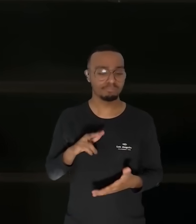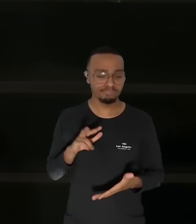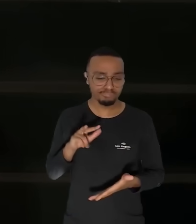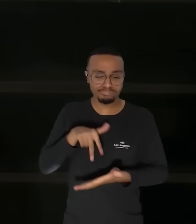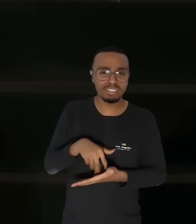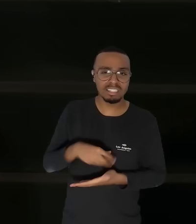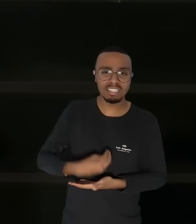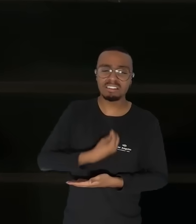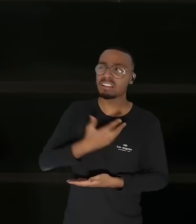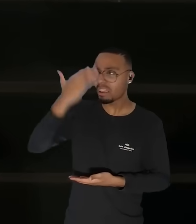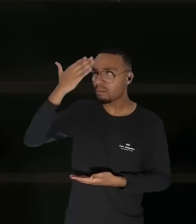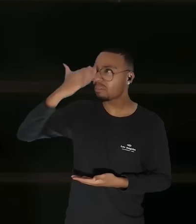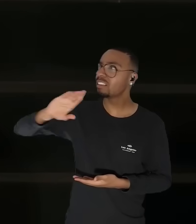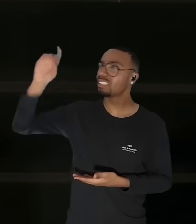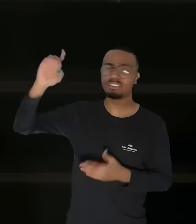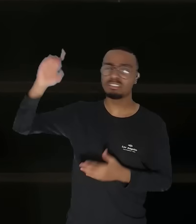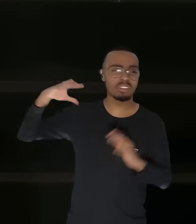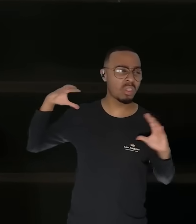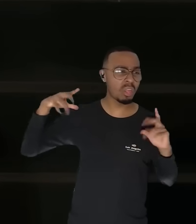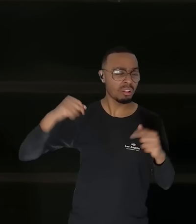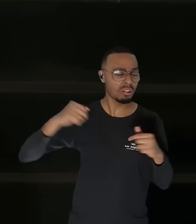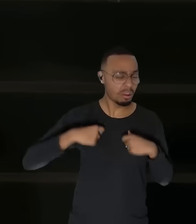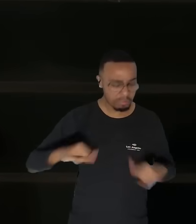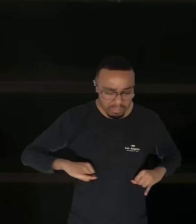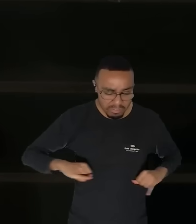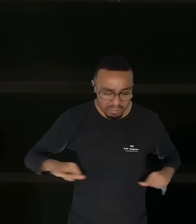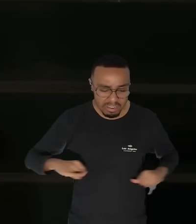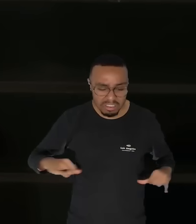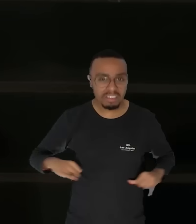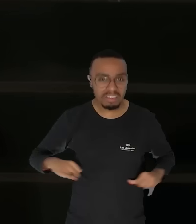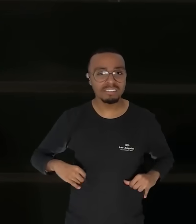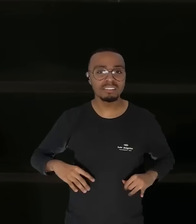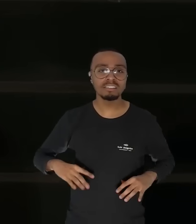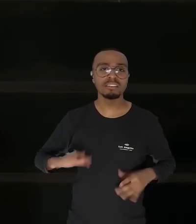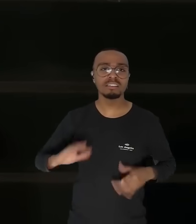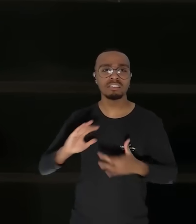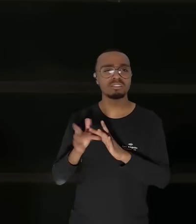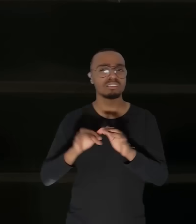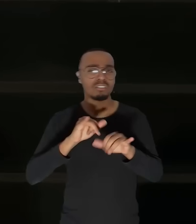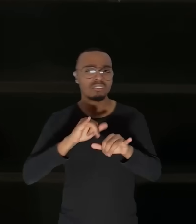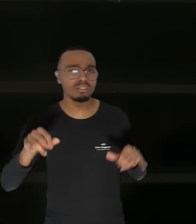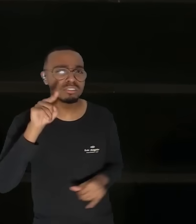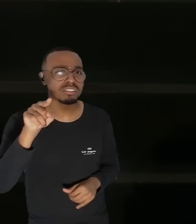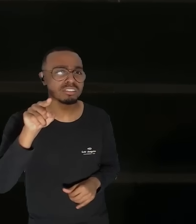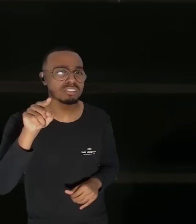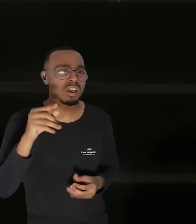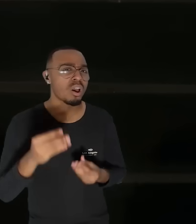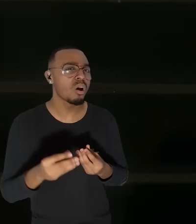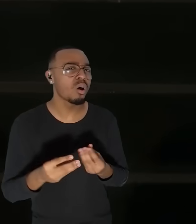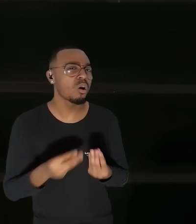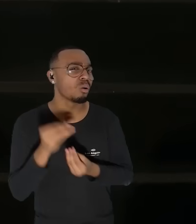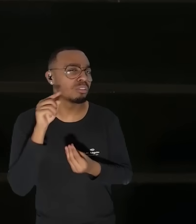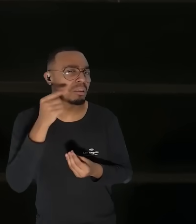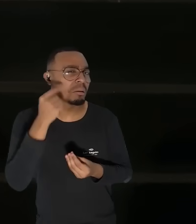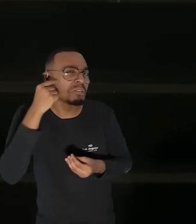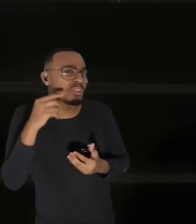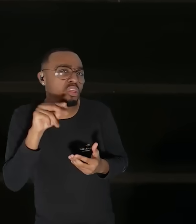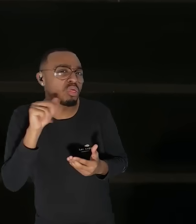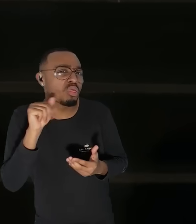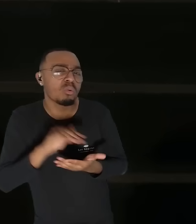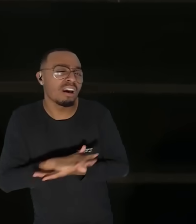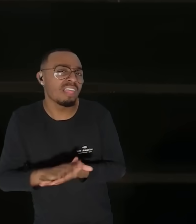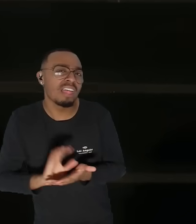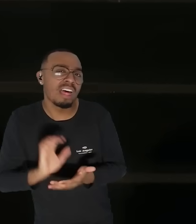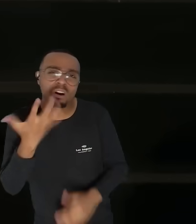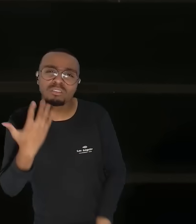Deus, tudo isso está acontecendo comigo. E Jesus está dizendo, quem foi que disse que isso não ia acontecer? Quem